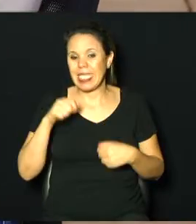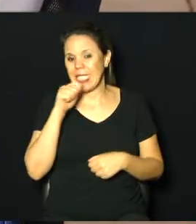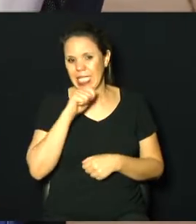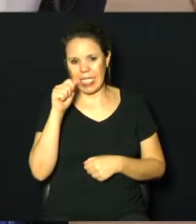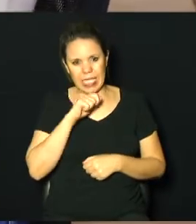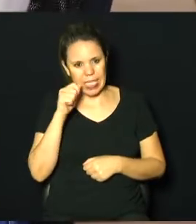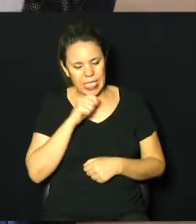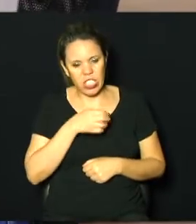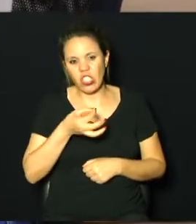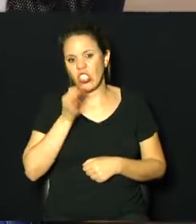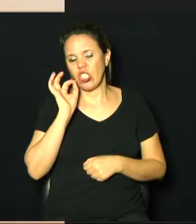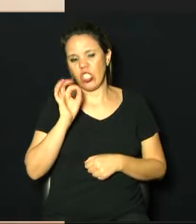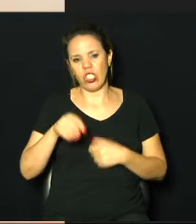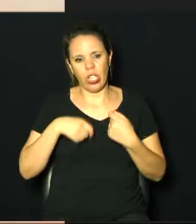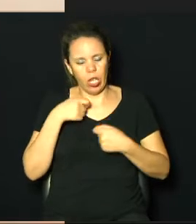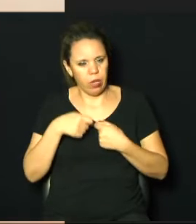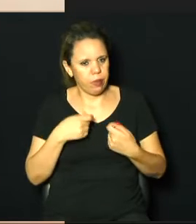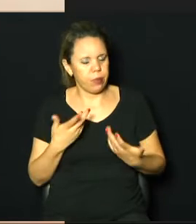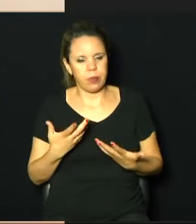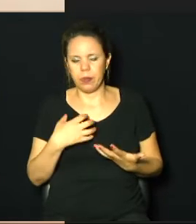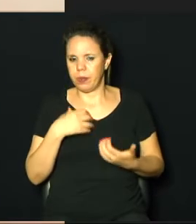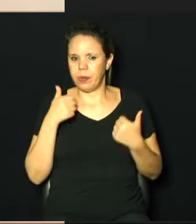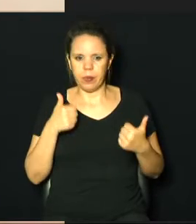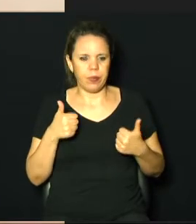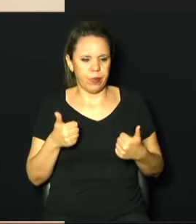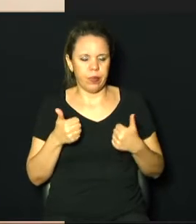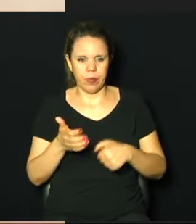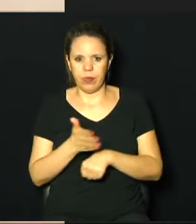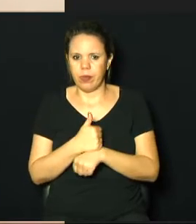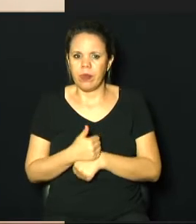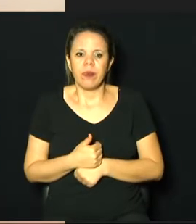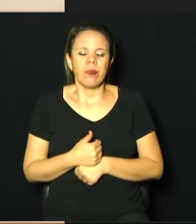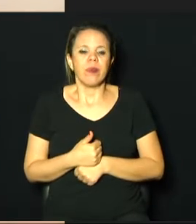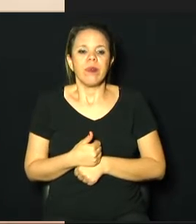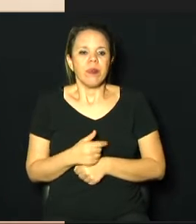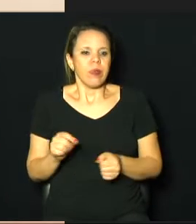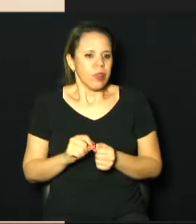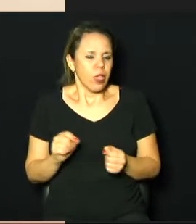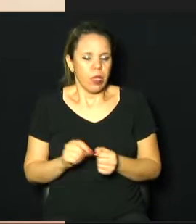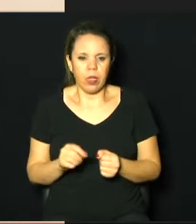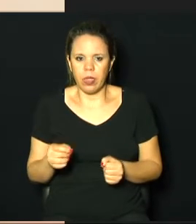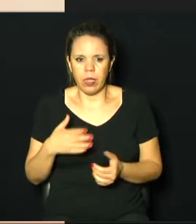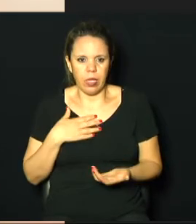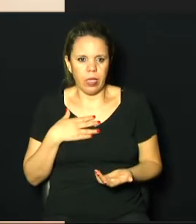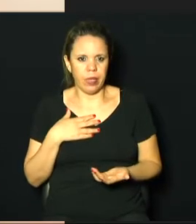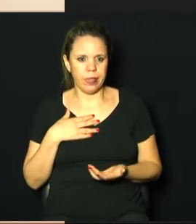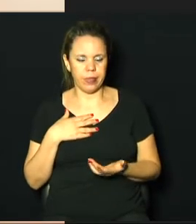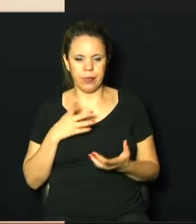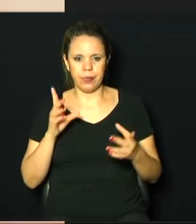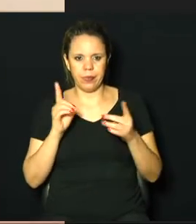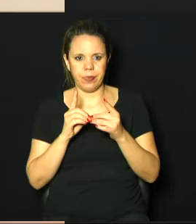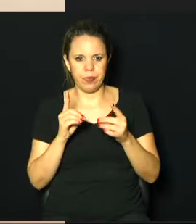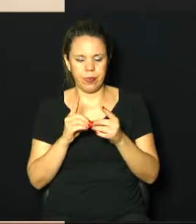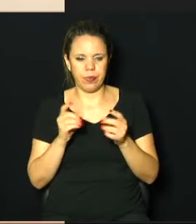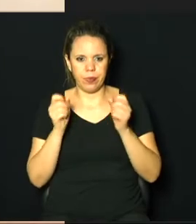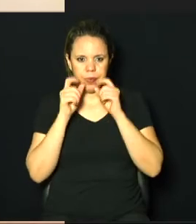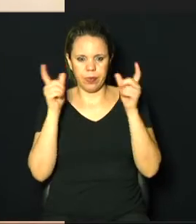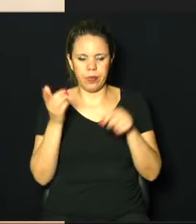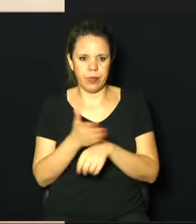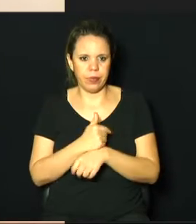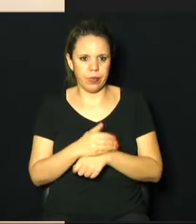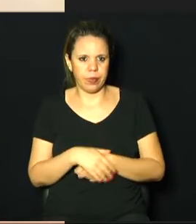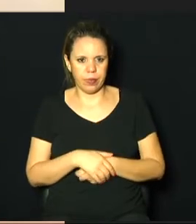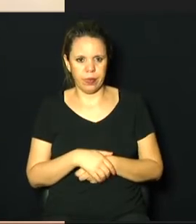meus dentes, eu tomo um café, né, eu me sinto bem antes de fazer, por exemplo, no meu caso, eu faço os atendimentos, eu procuro acordar um pouco